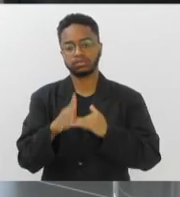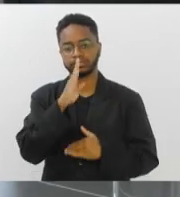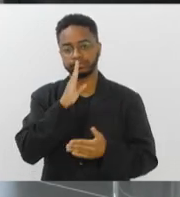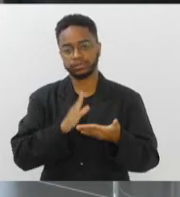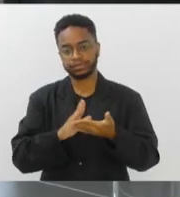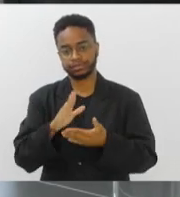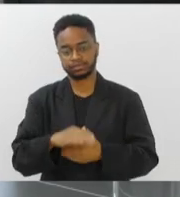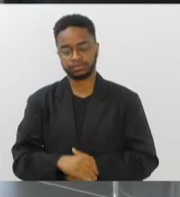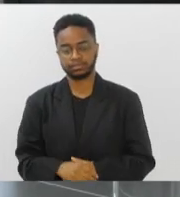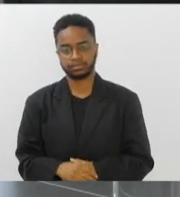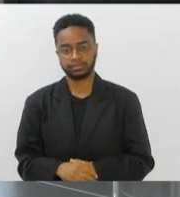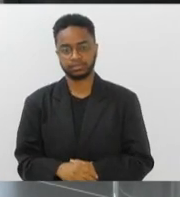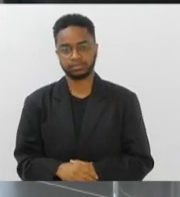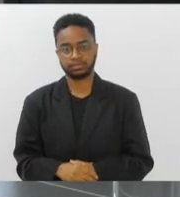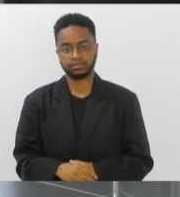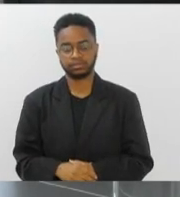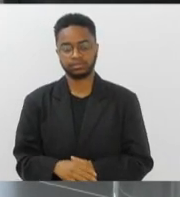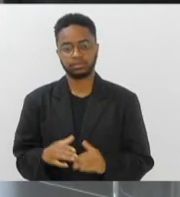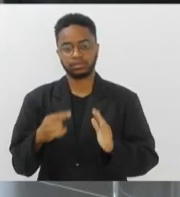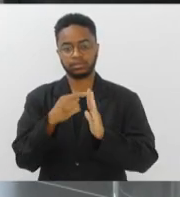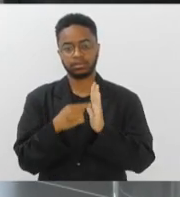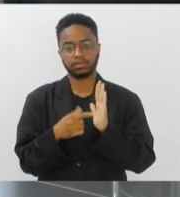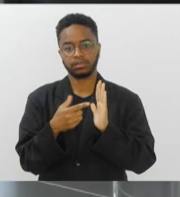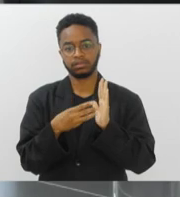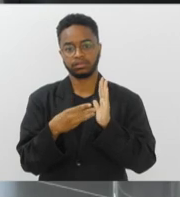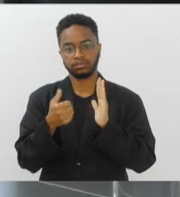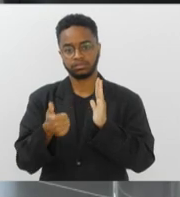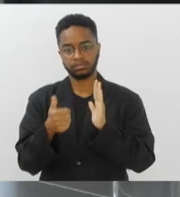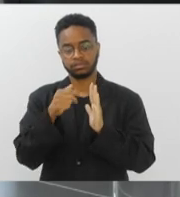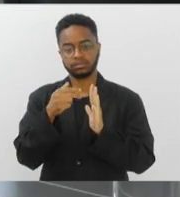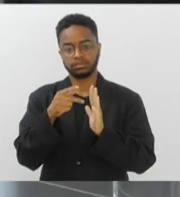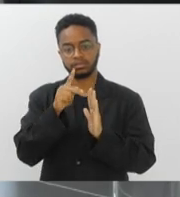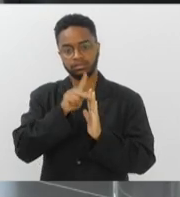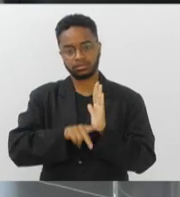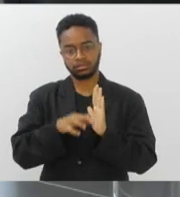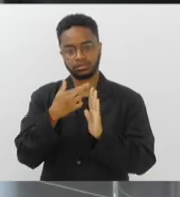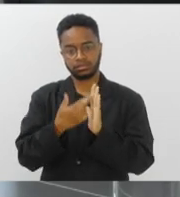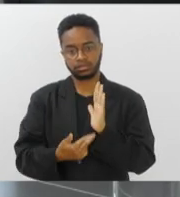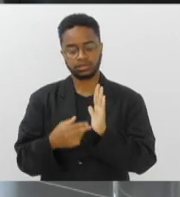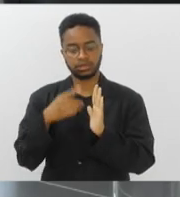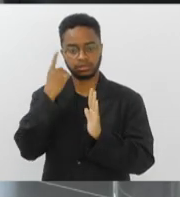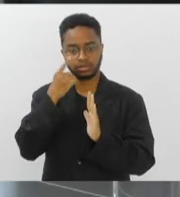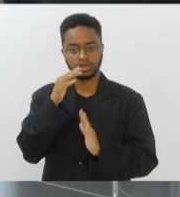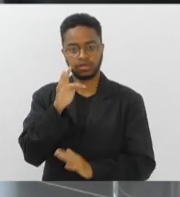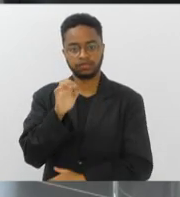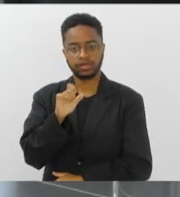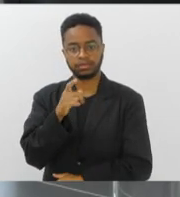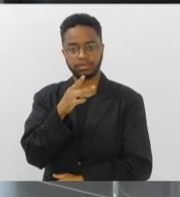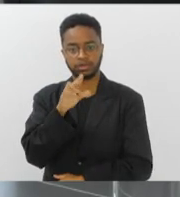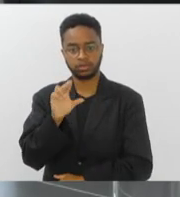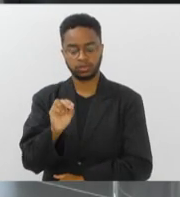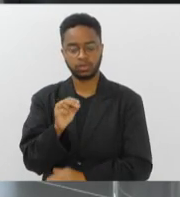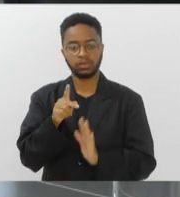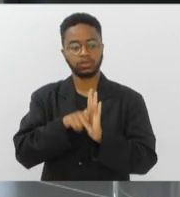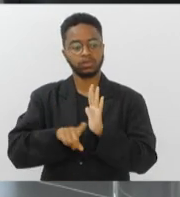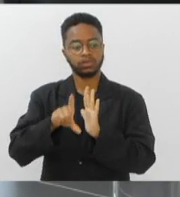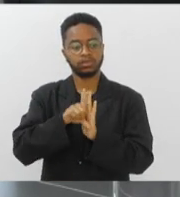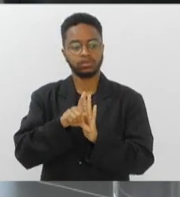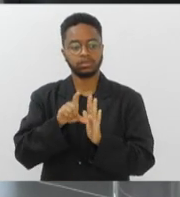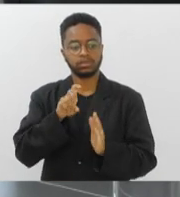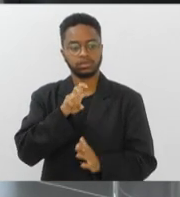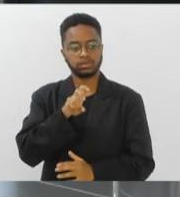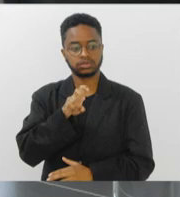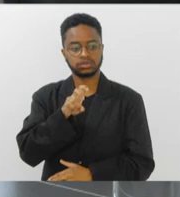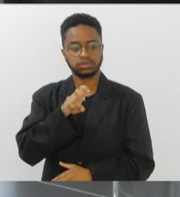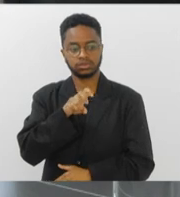aprovado. 31 da pauta, nos projetos de relatoria do deputado Filipinho Raves. Projeto de lei 5995